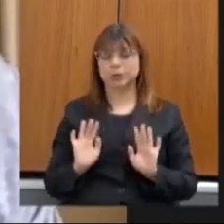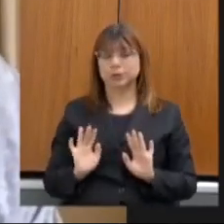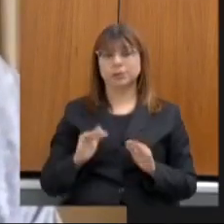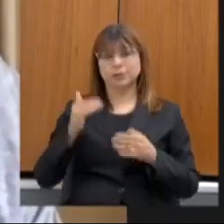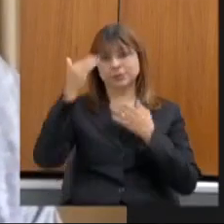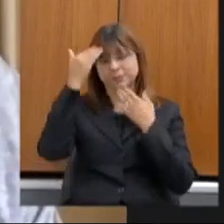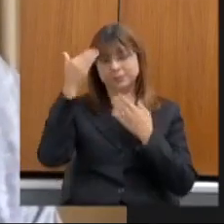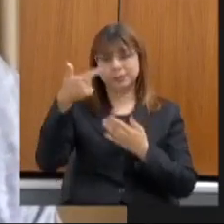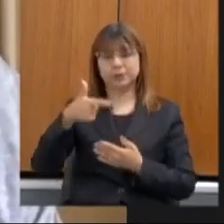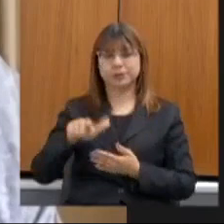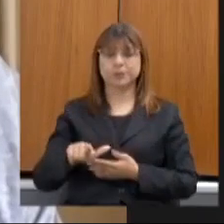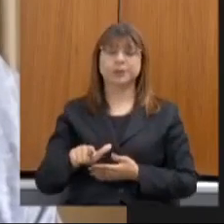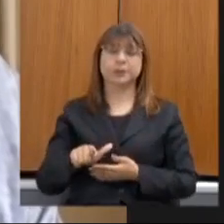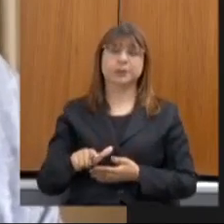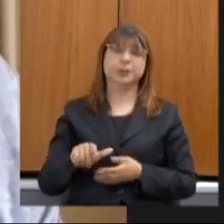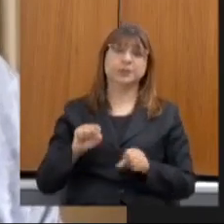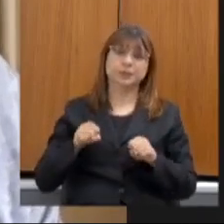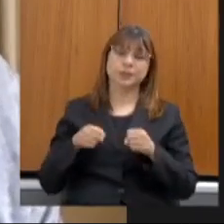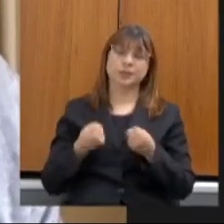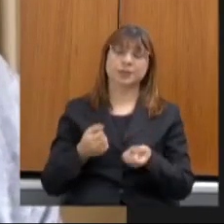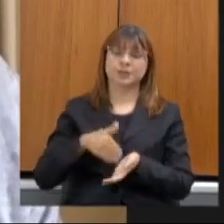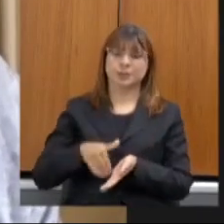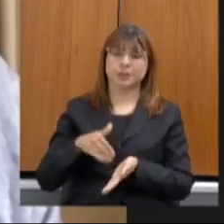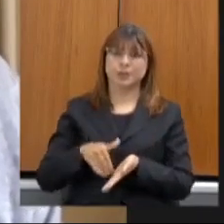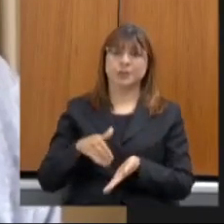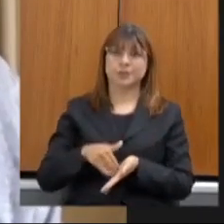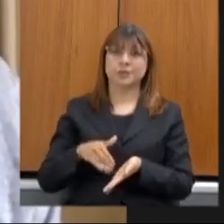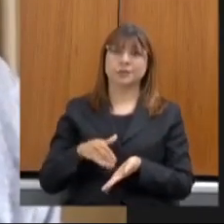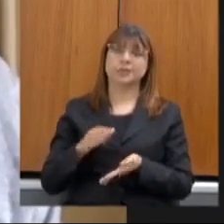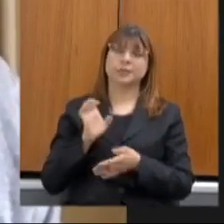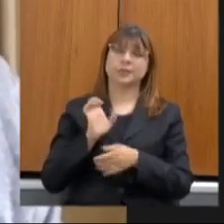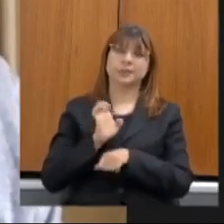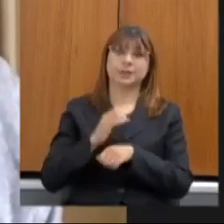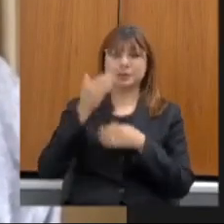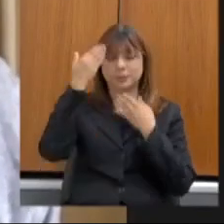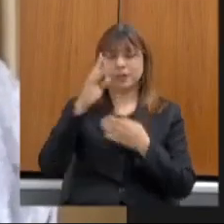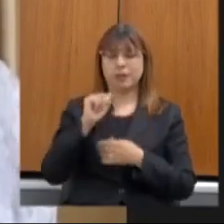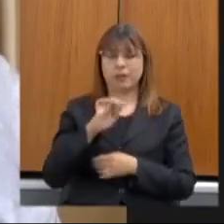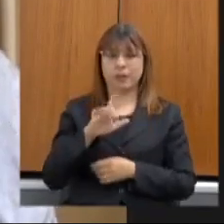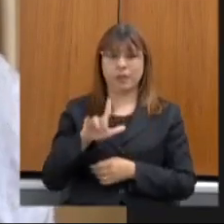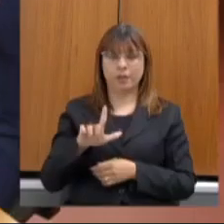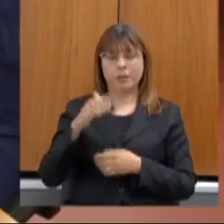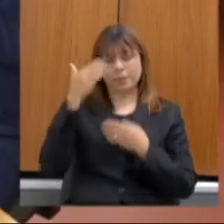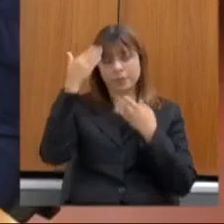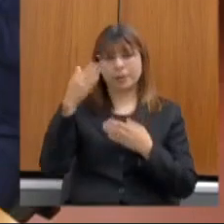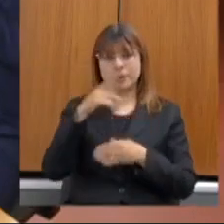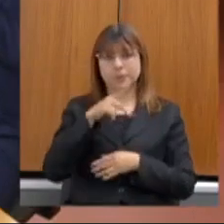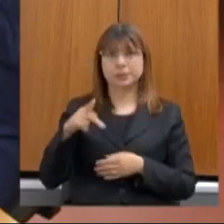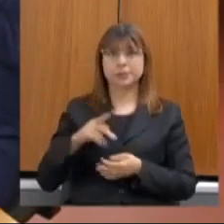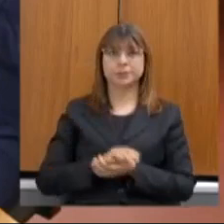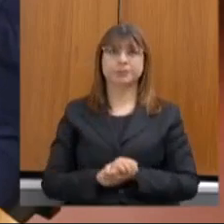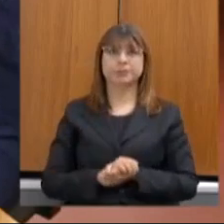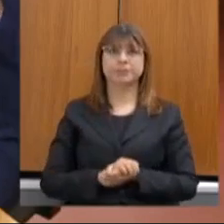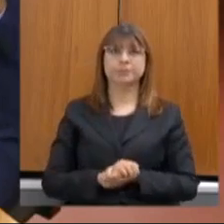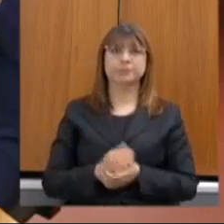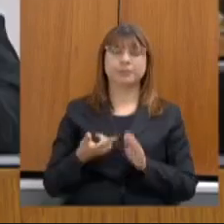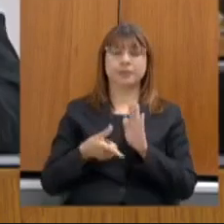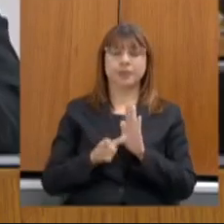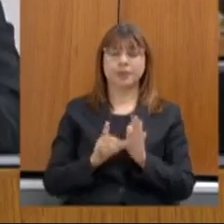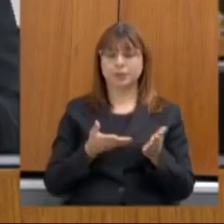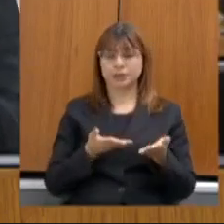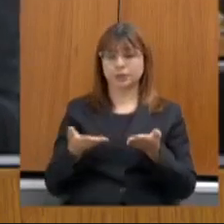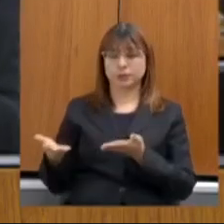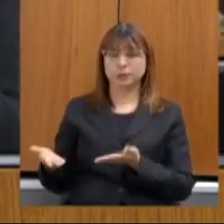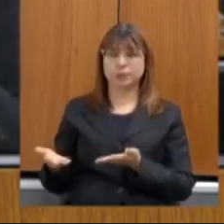isso mesmo só mais uma vez espetado Ah tá obrigado Rafael tudo bem Eu que agradeço antes de